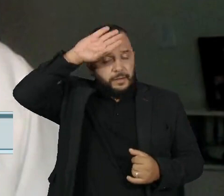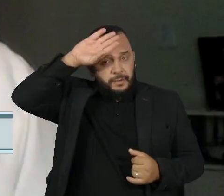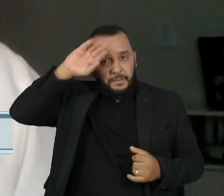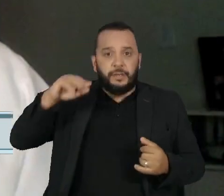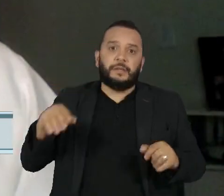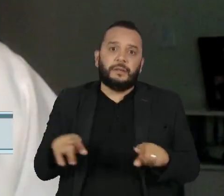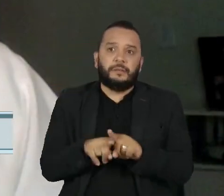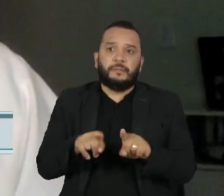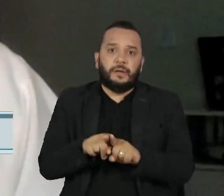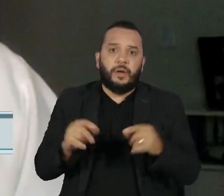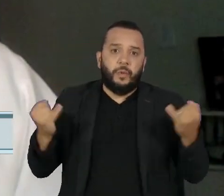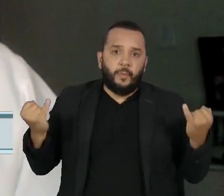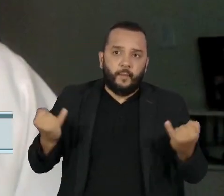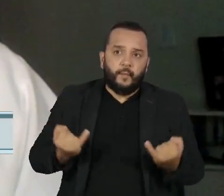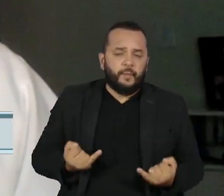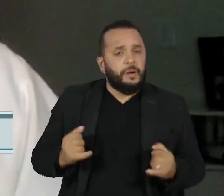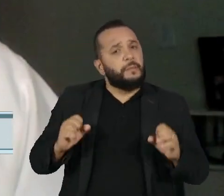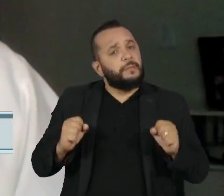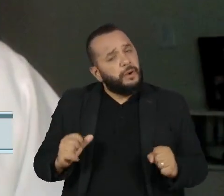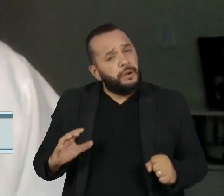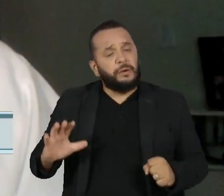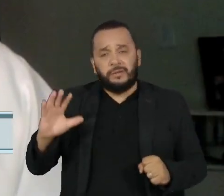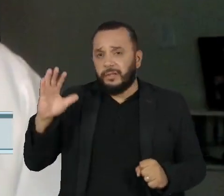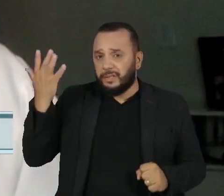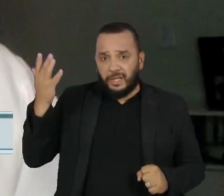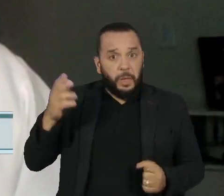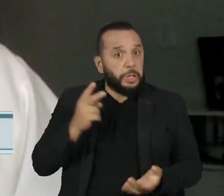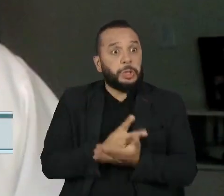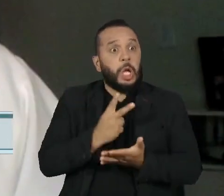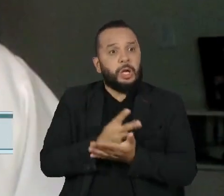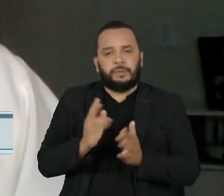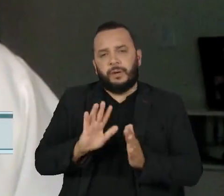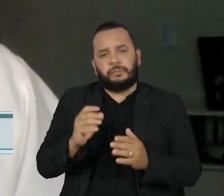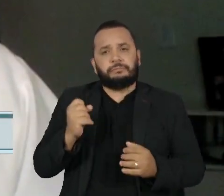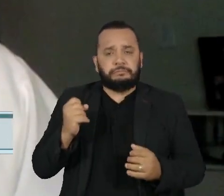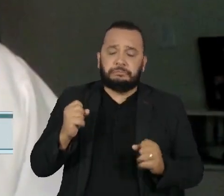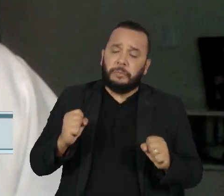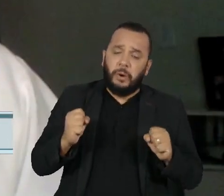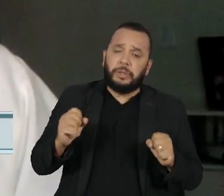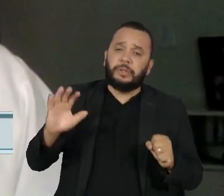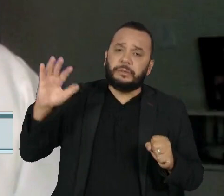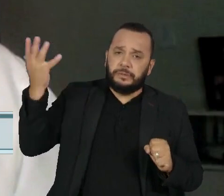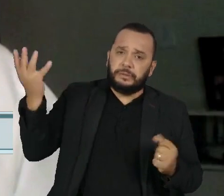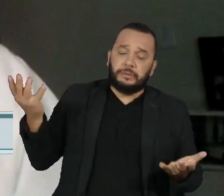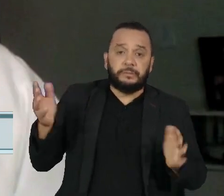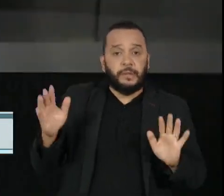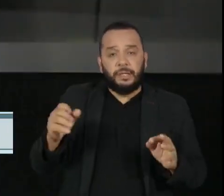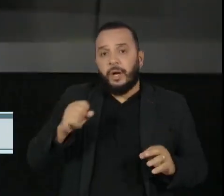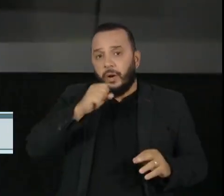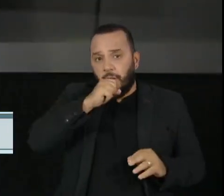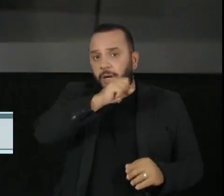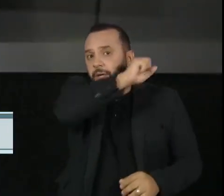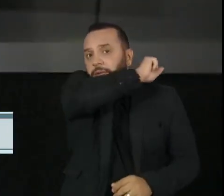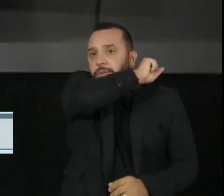acontecer, não são obrigatórios, geralmente acontece mais no final da doença, mas veja que a tosse, então,